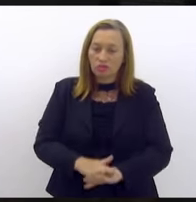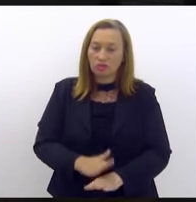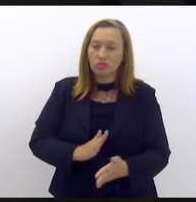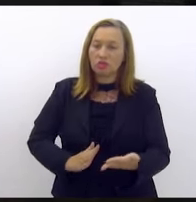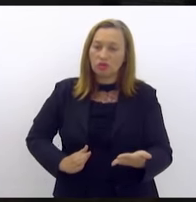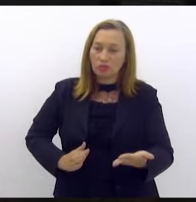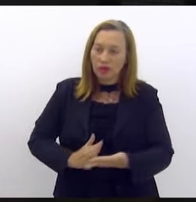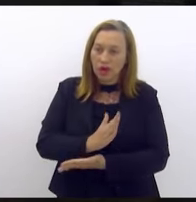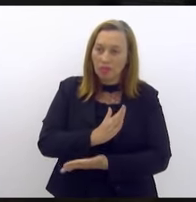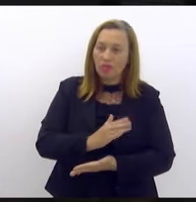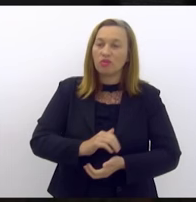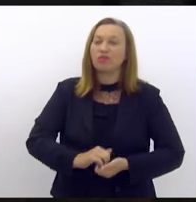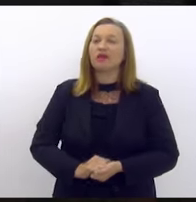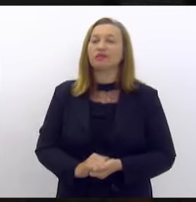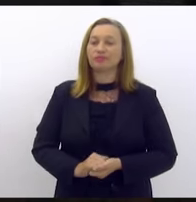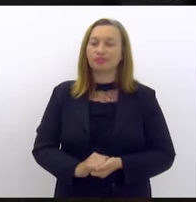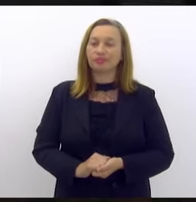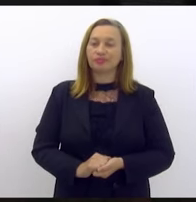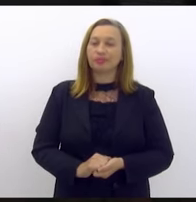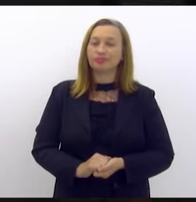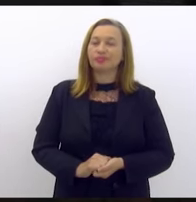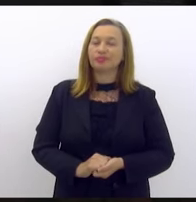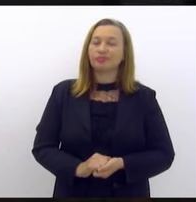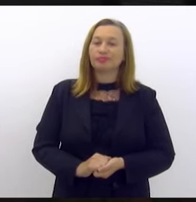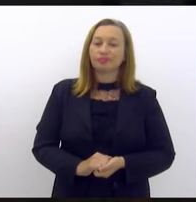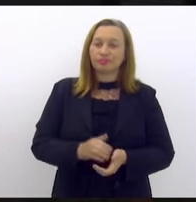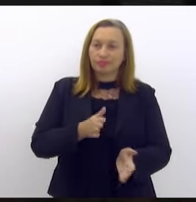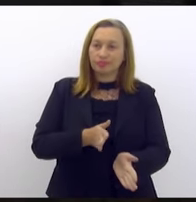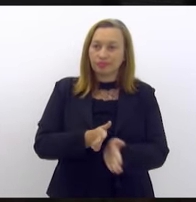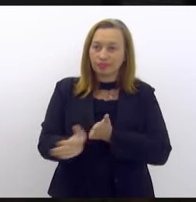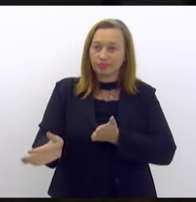aprovam permaneçam como estão. Aprovado, vai a